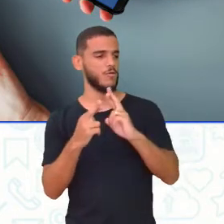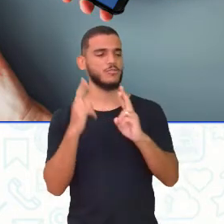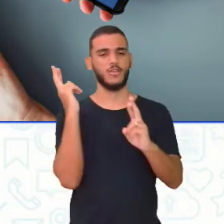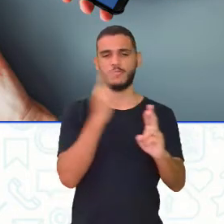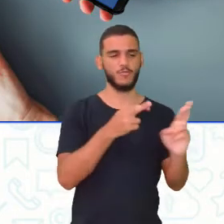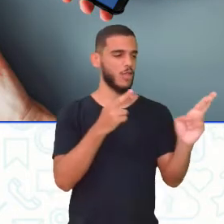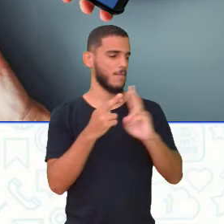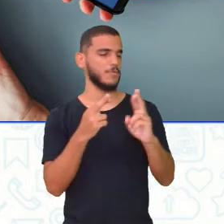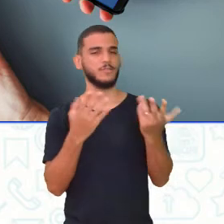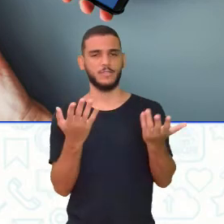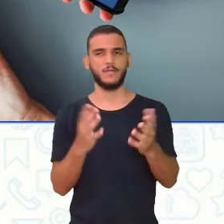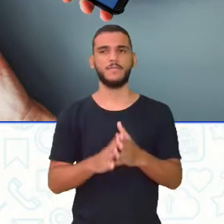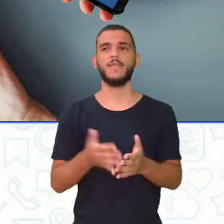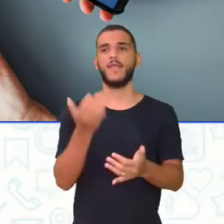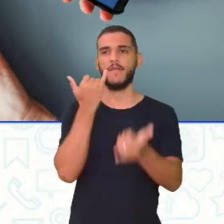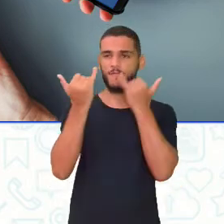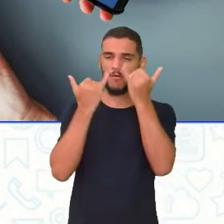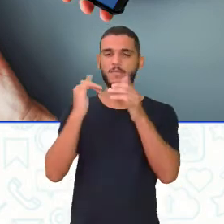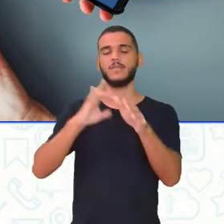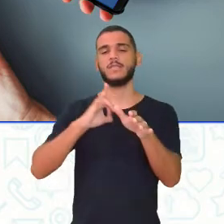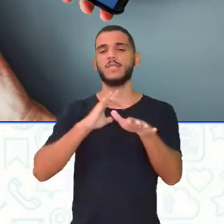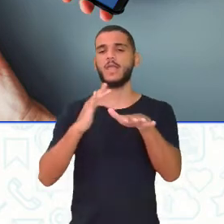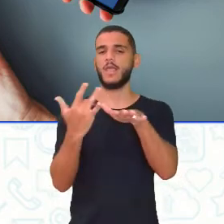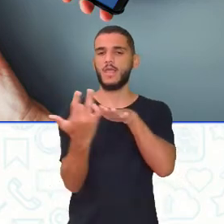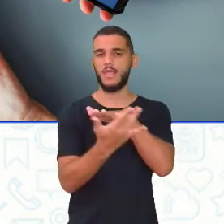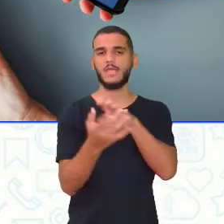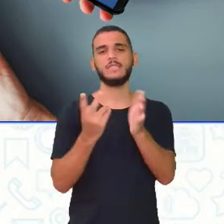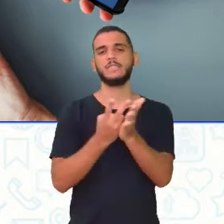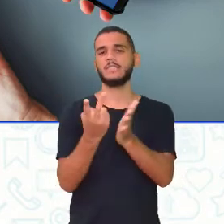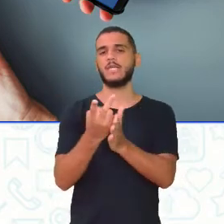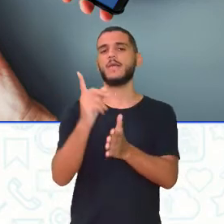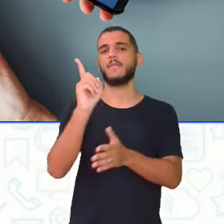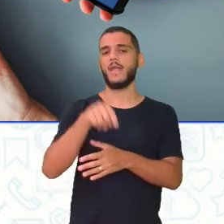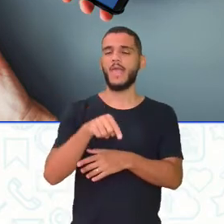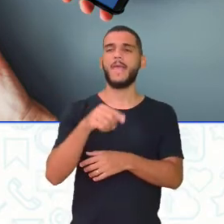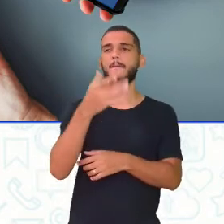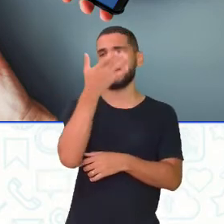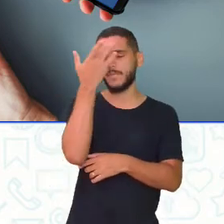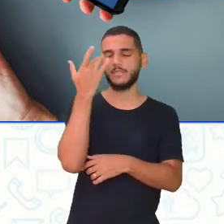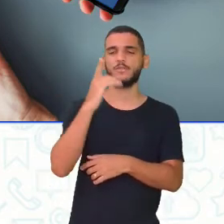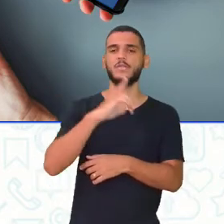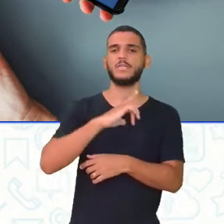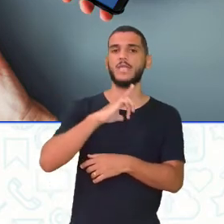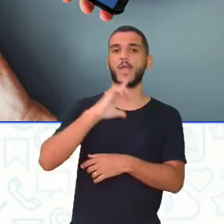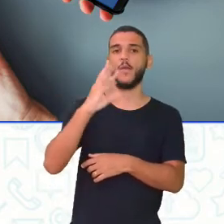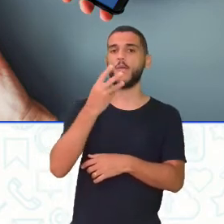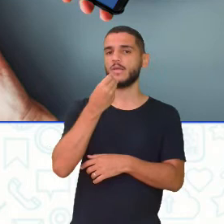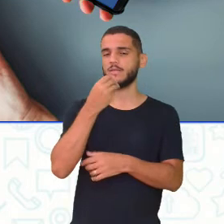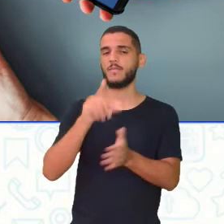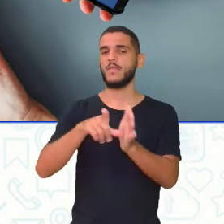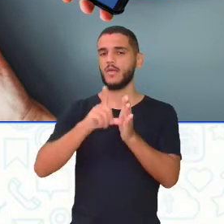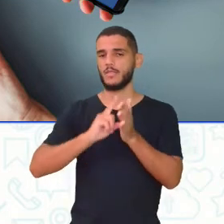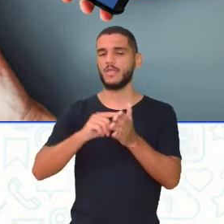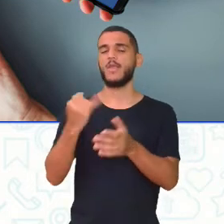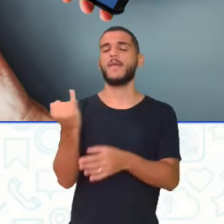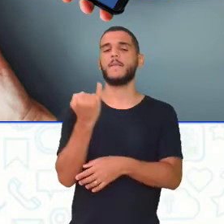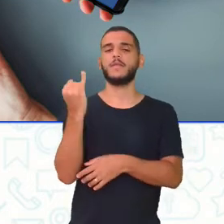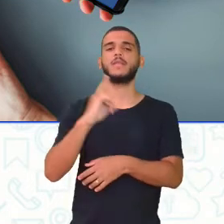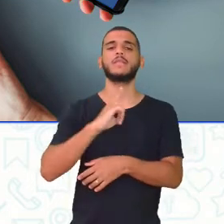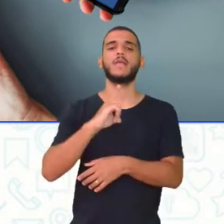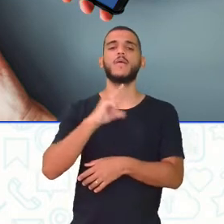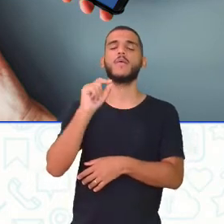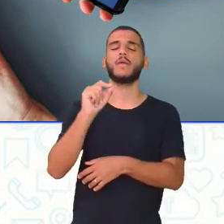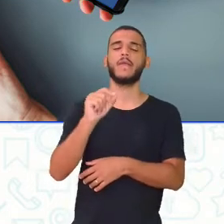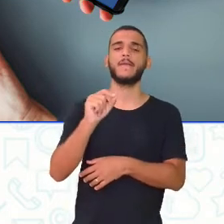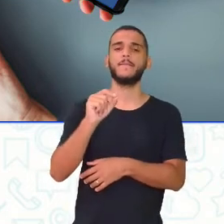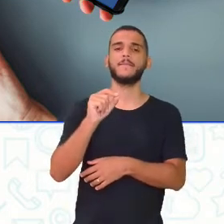informações coletadas nas redes sociais nem sempre são originárias de pessoas com argumentos de autoridade. Então, é importante ter em mente que você